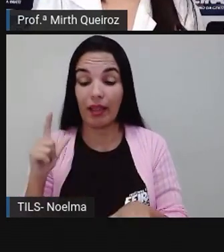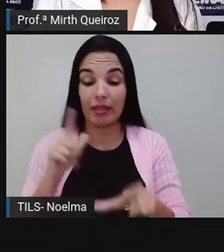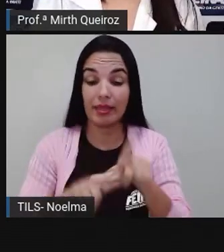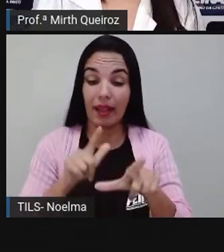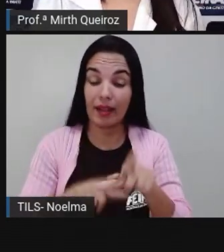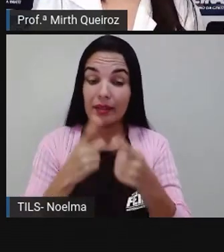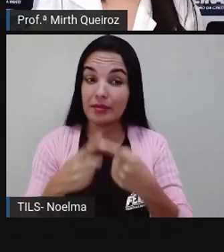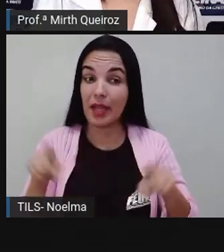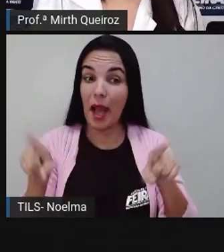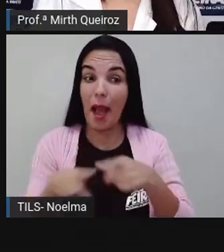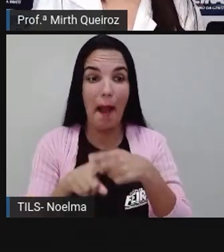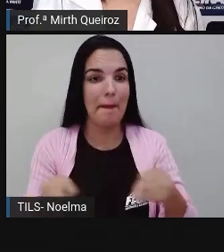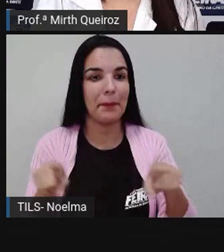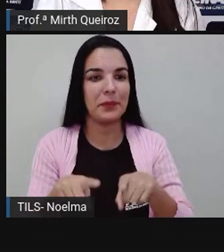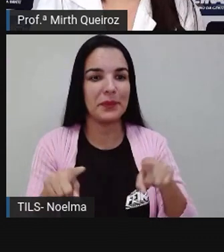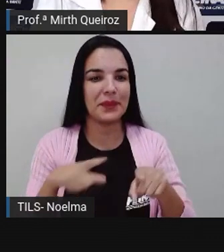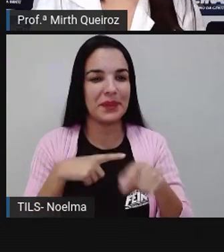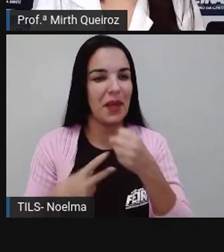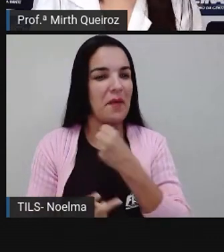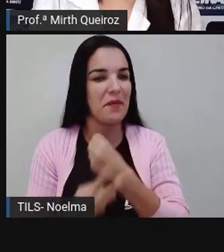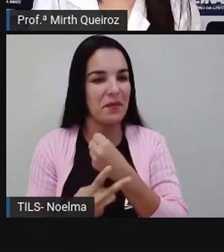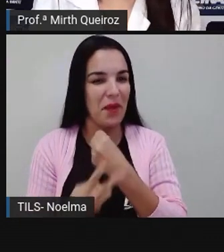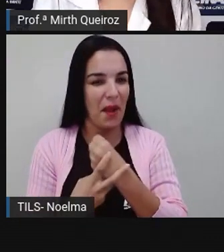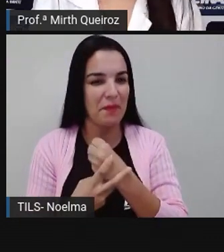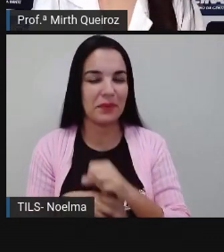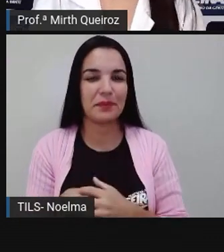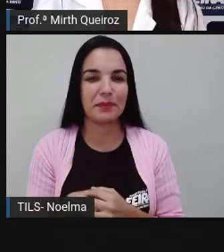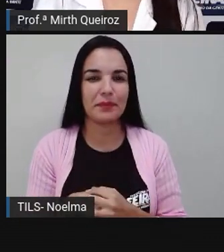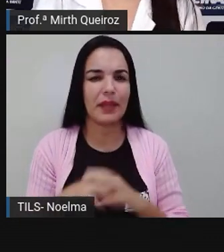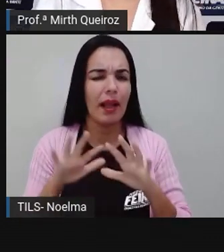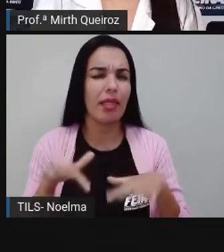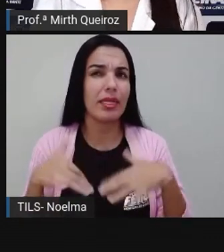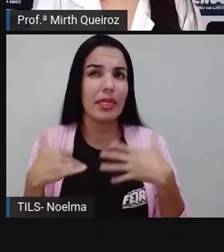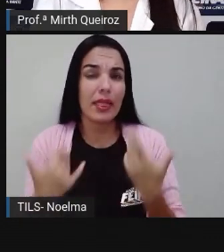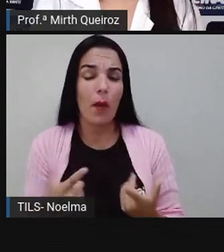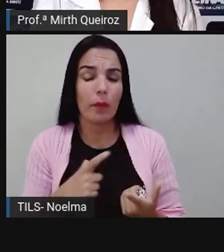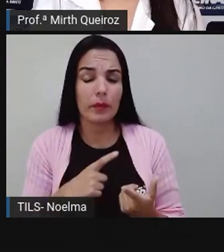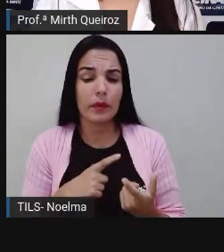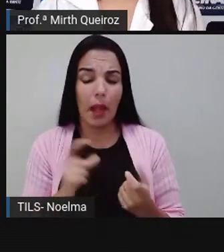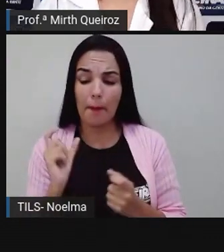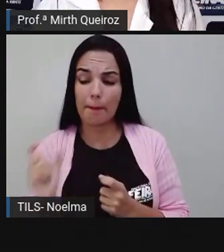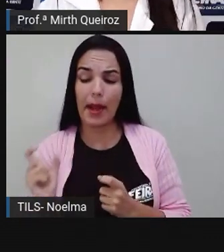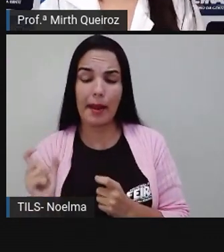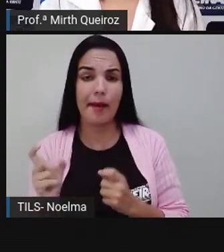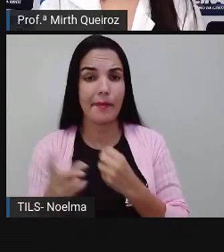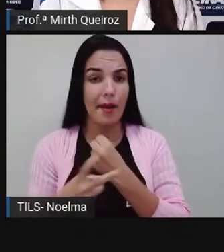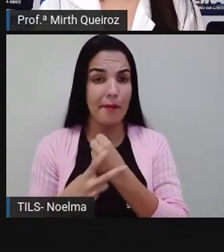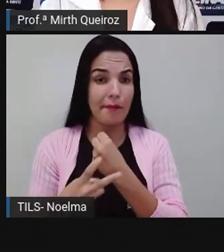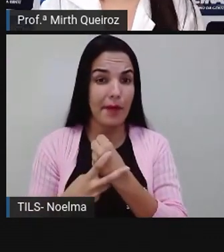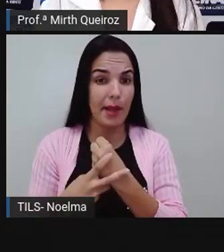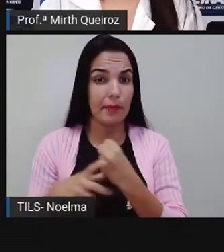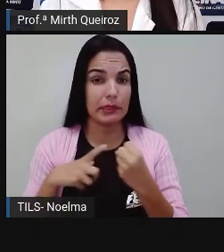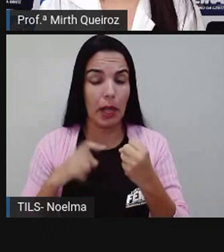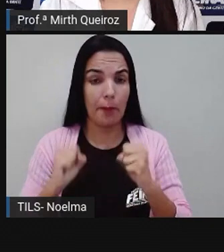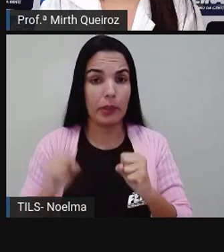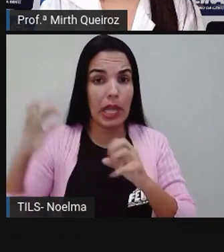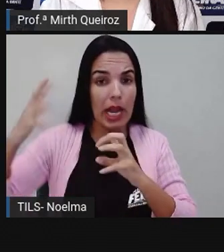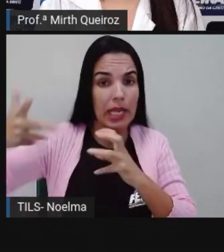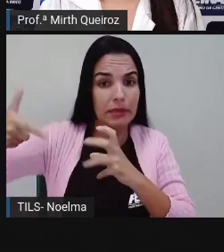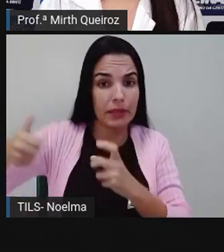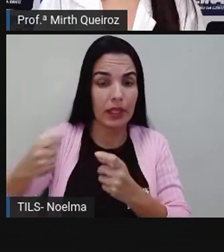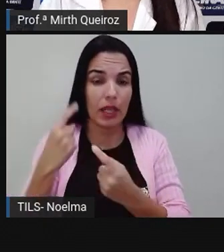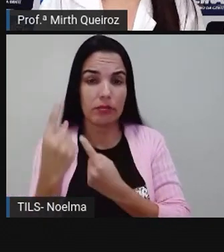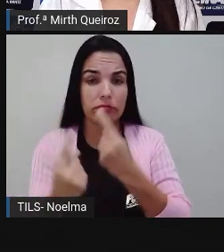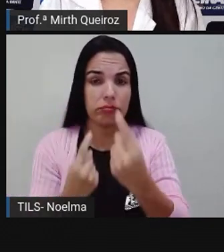na música, que são verbos. Essas palavras, elas podem ser classificadas de acordo com a